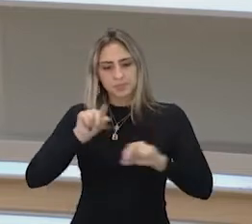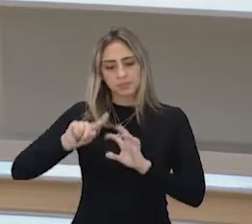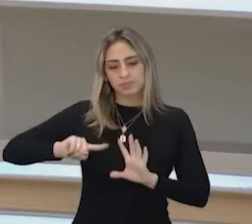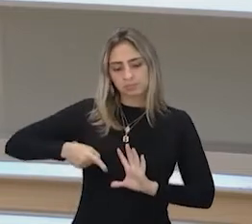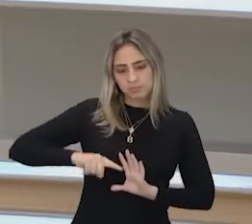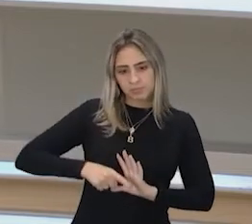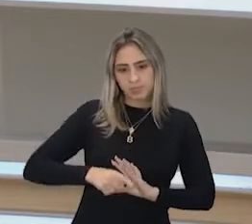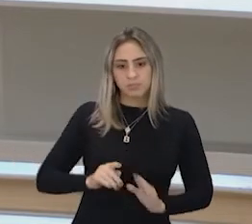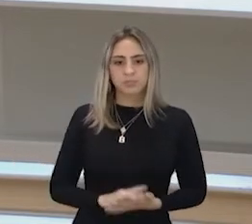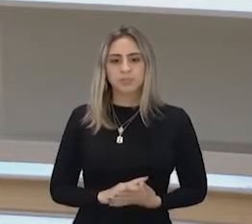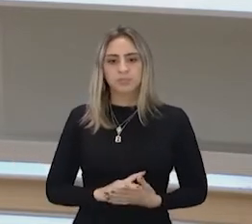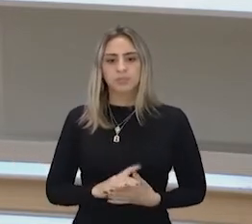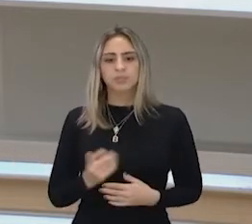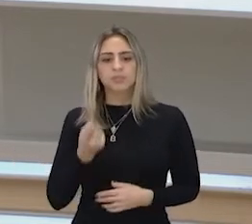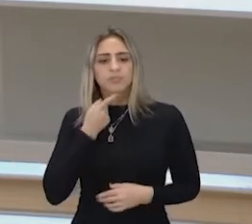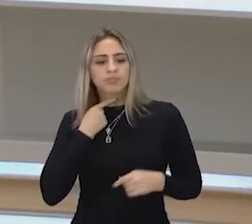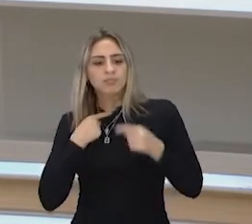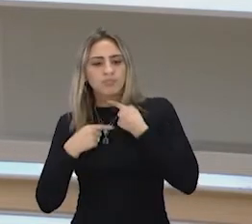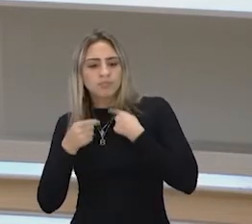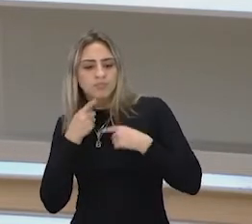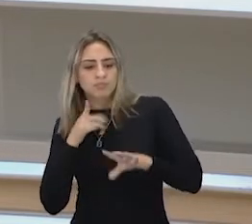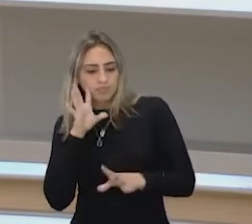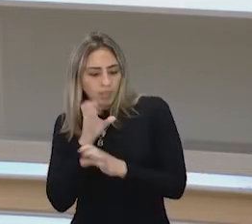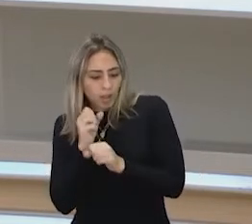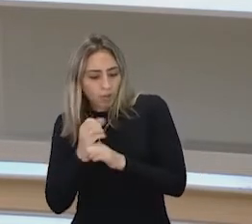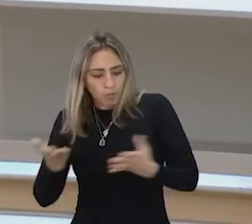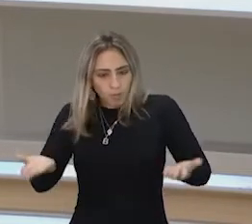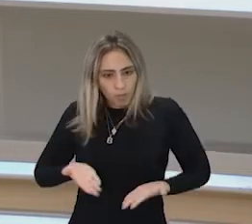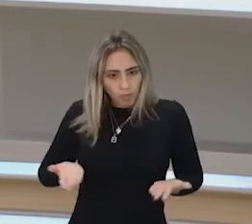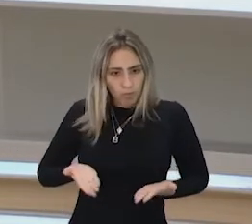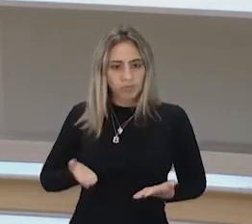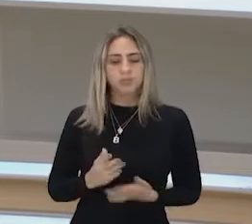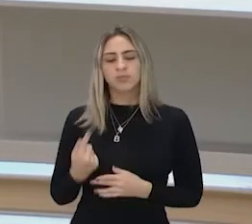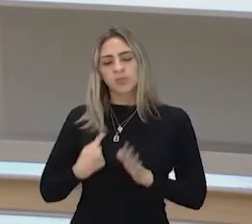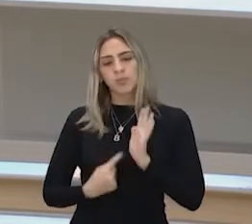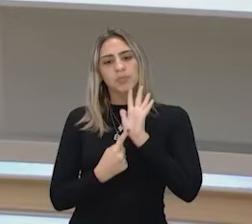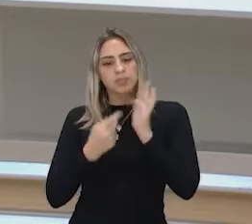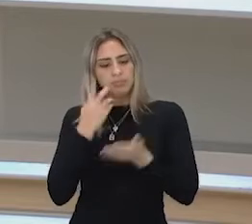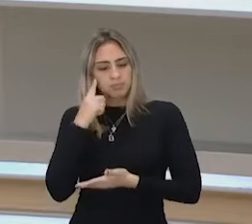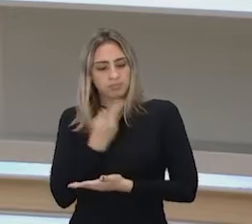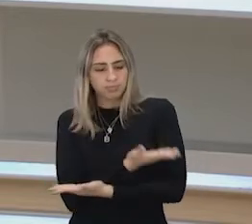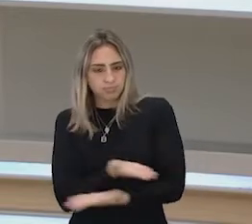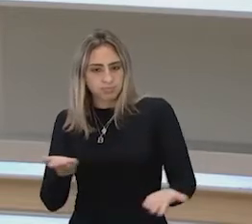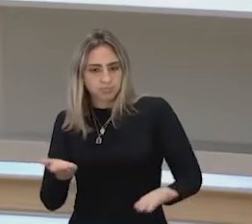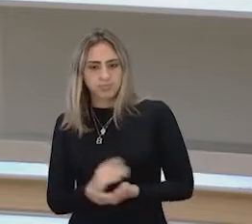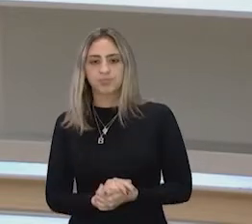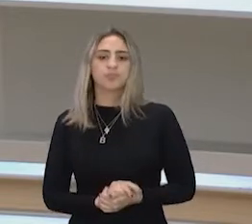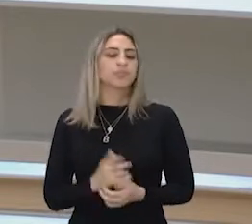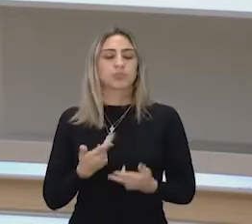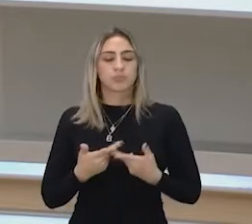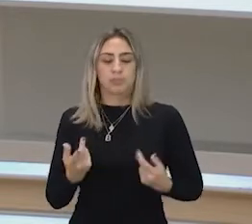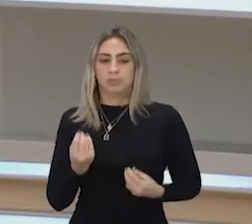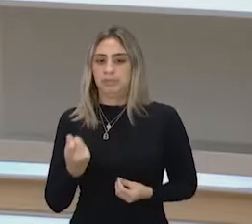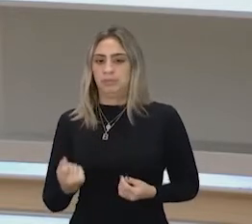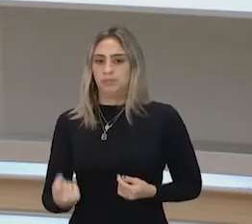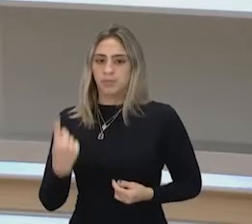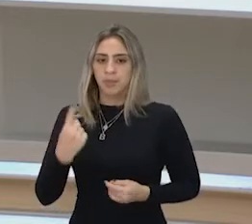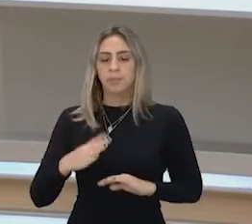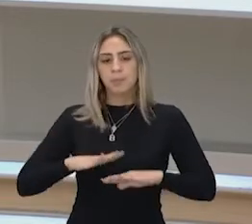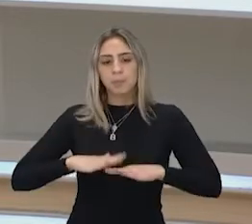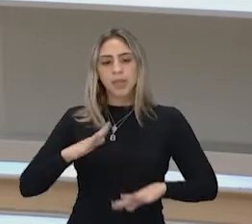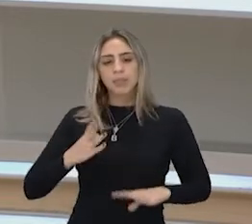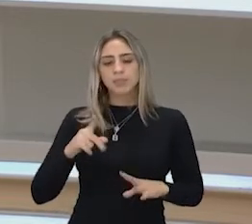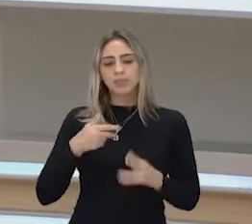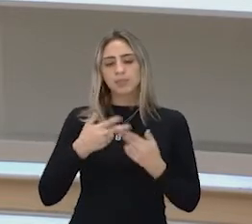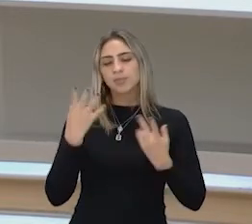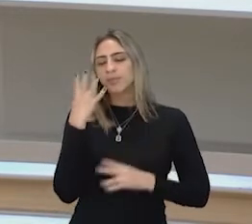aprofundamento, então tá doido para fazer um monte de cálculo? Hoje eu vou apresentar para vocês umas coisas que parecem muito esotéricas, mas é uma coisa